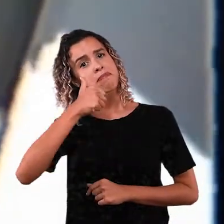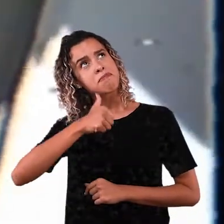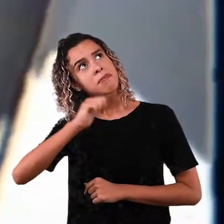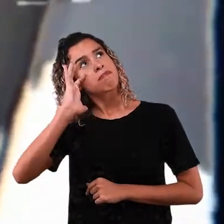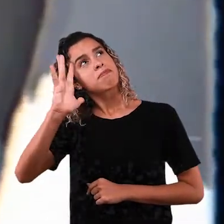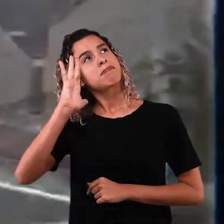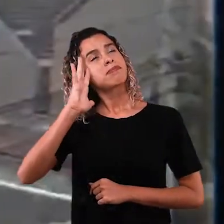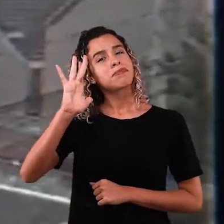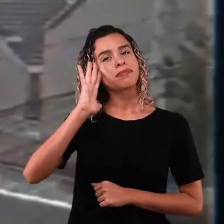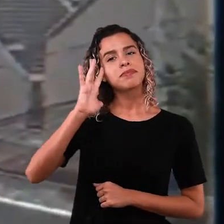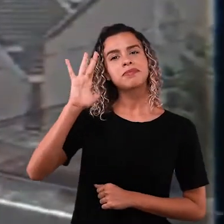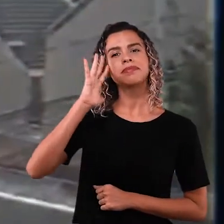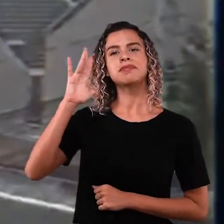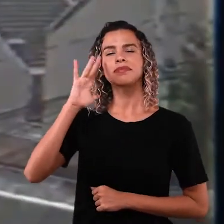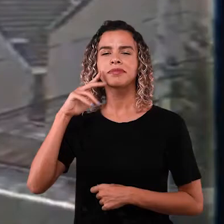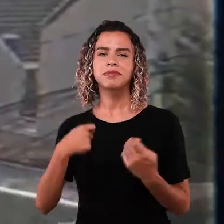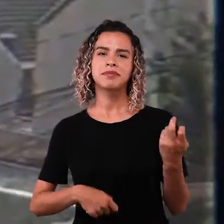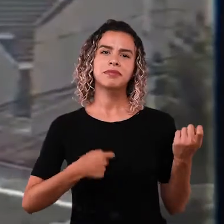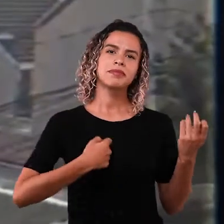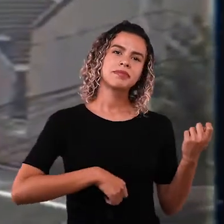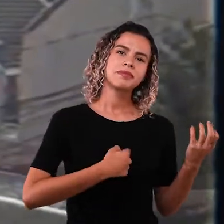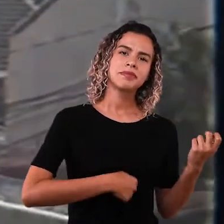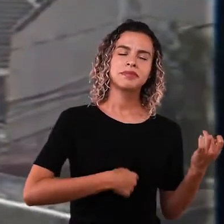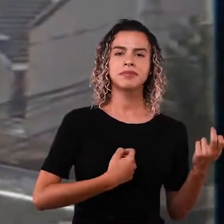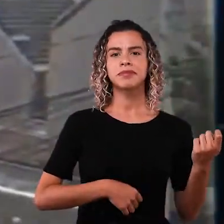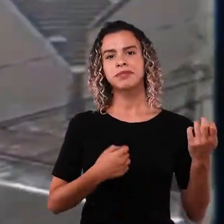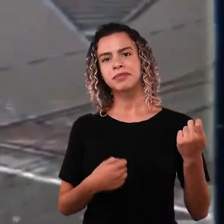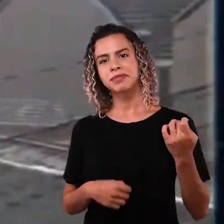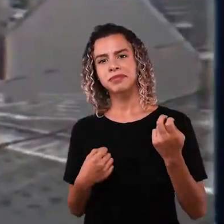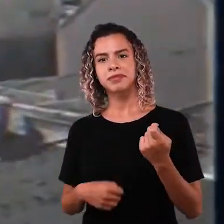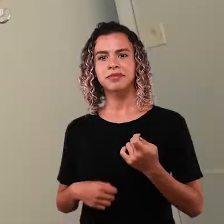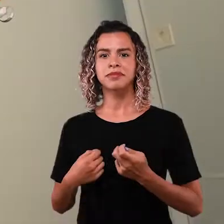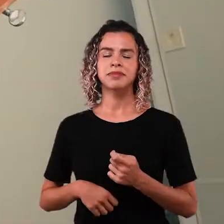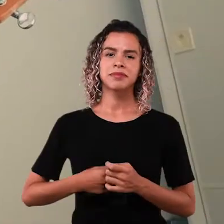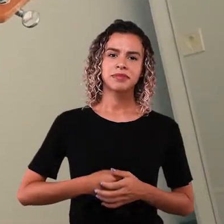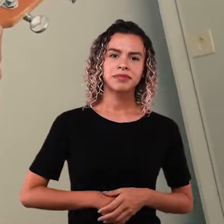com foto de uma criança e de uma moça. Telhados de casas em dia ensolarado.